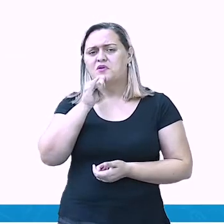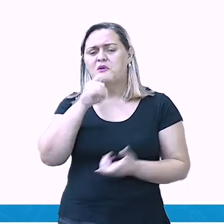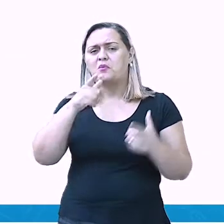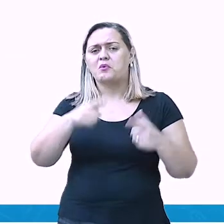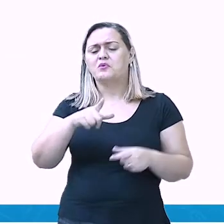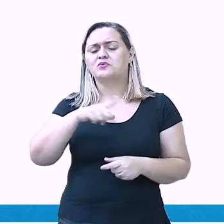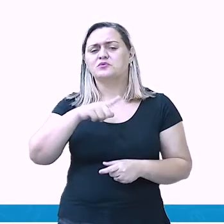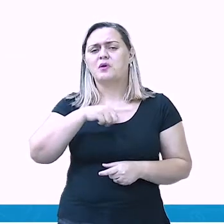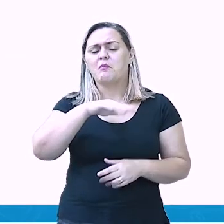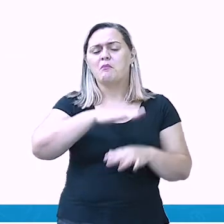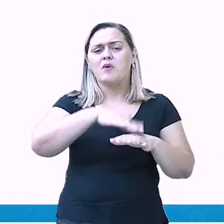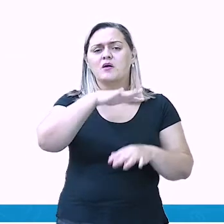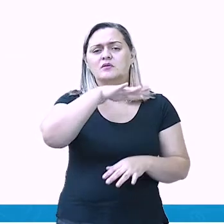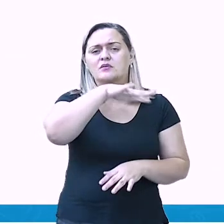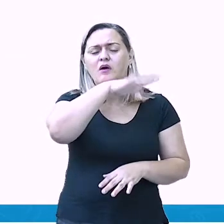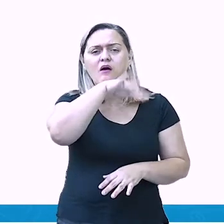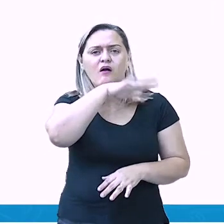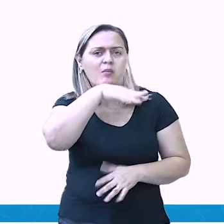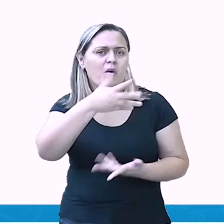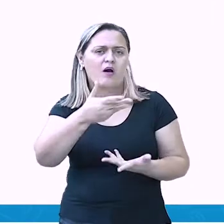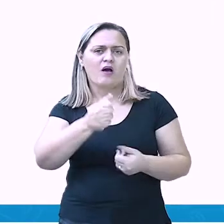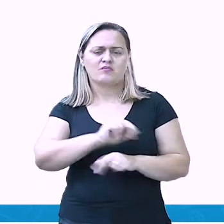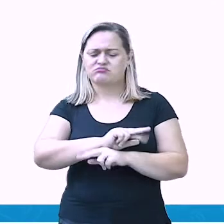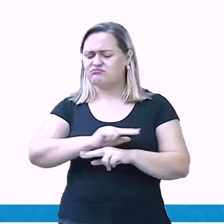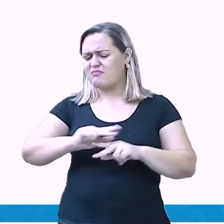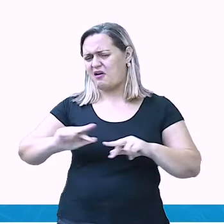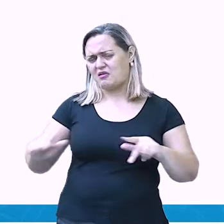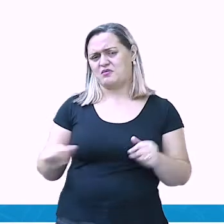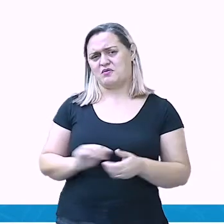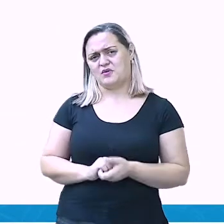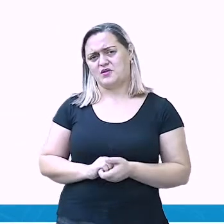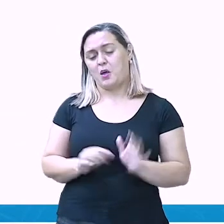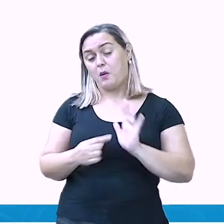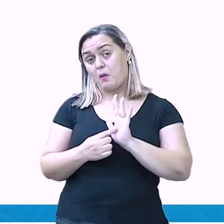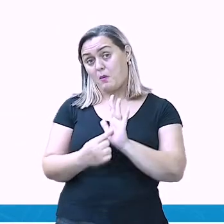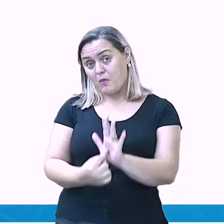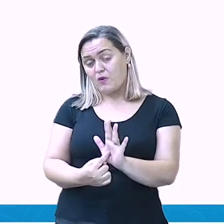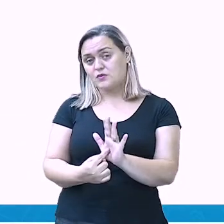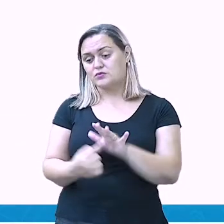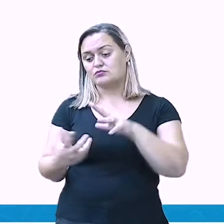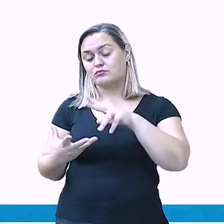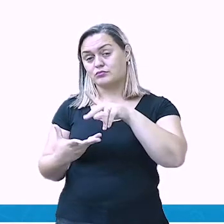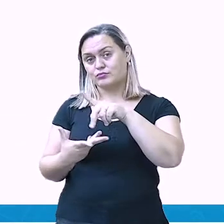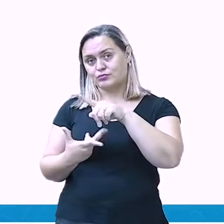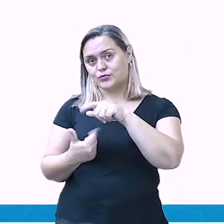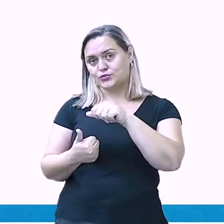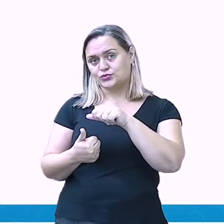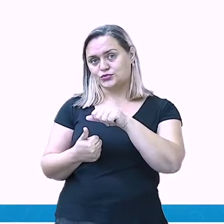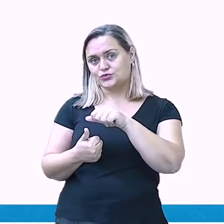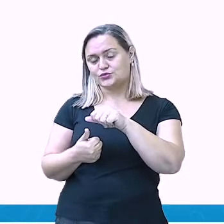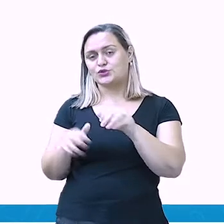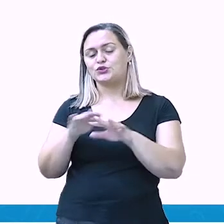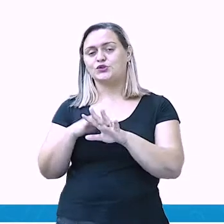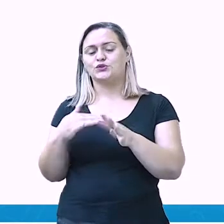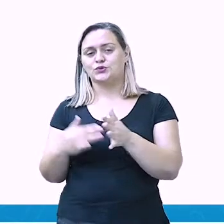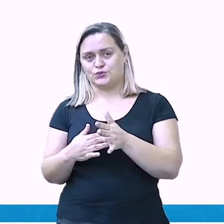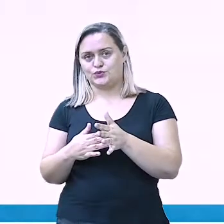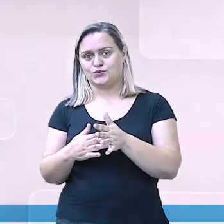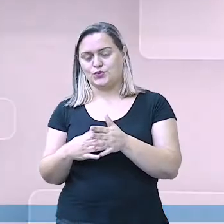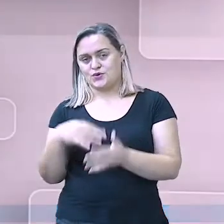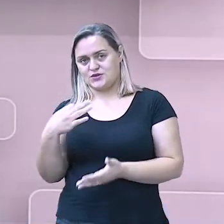lugar. É um Mapa Mundi bem divertido. Mas você já teve a oportunidade de